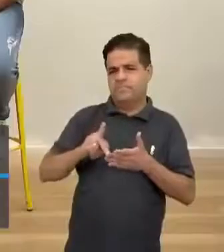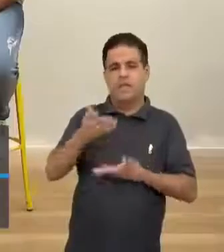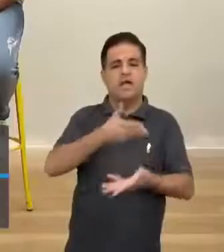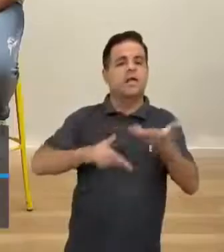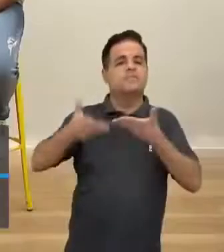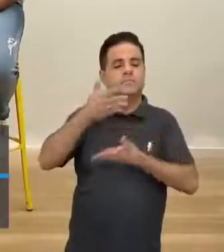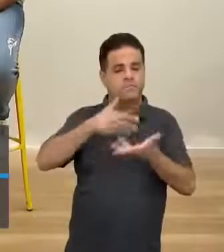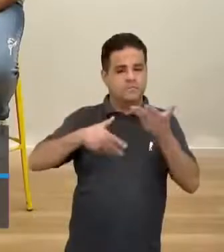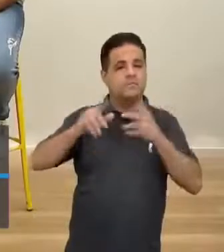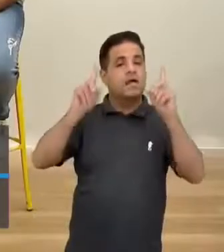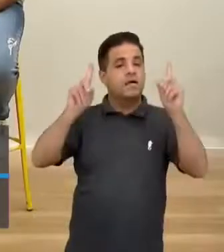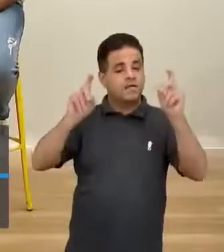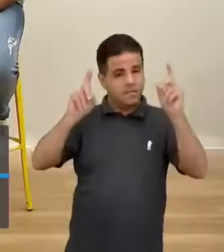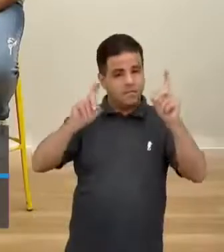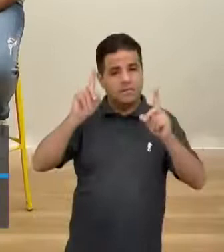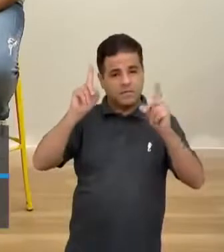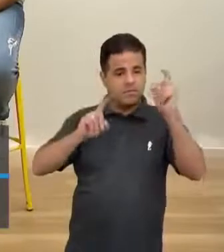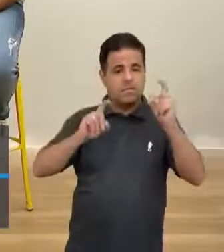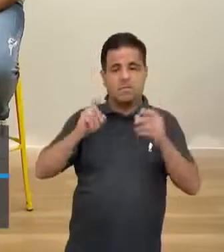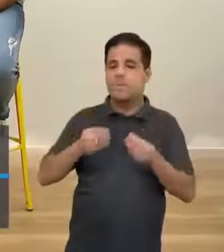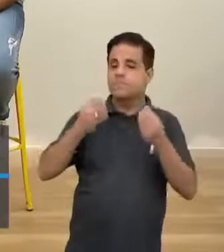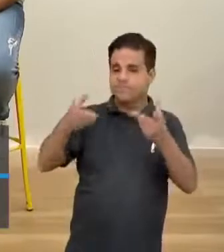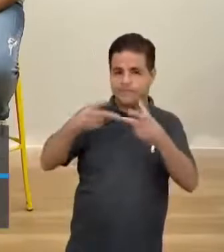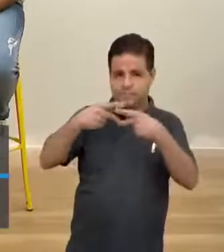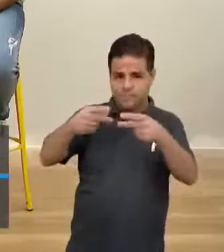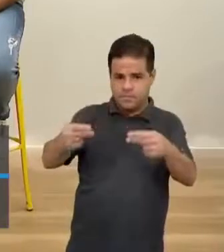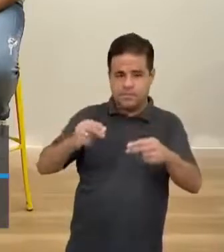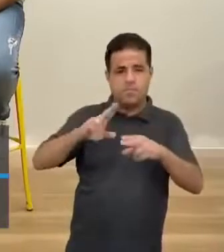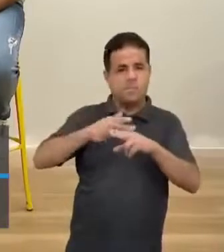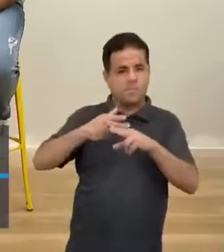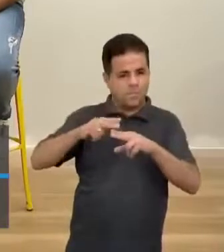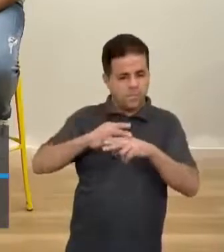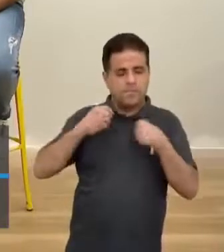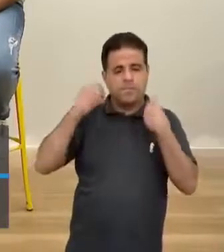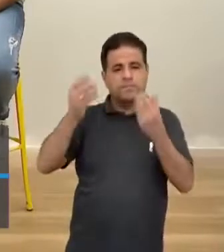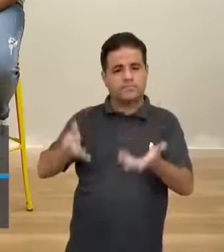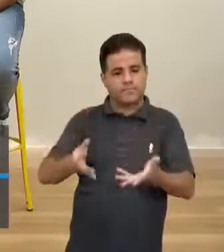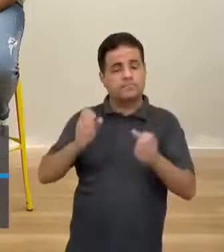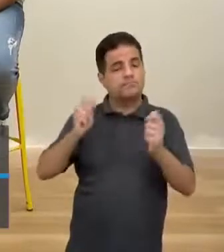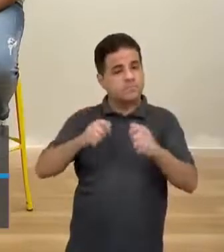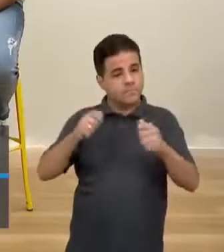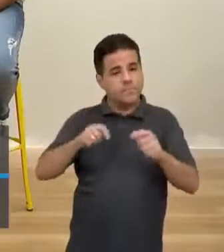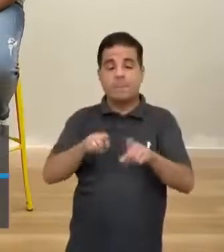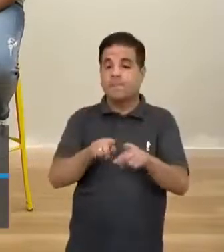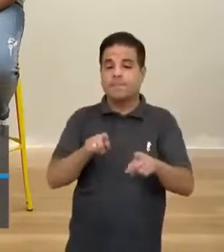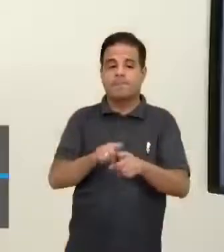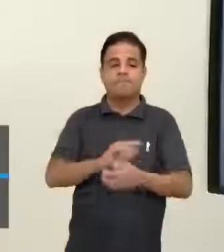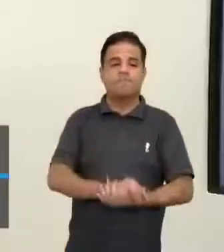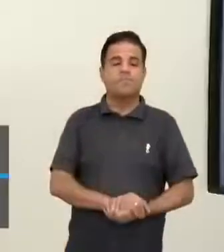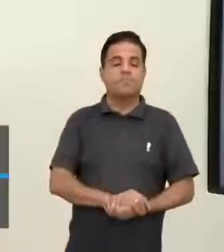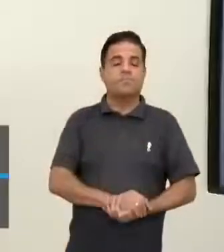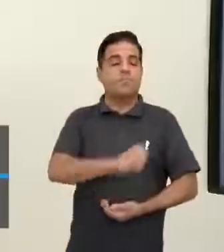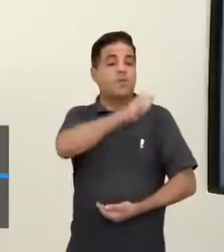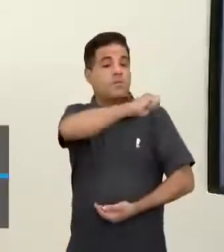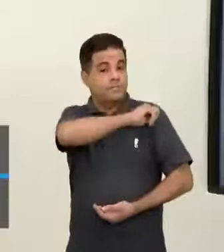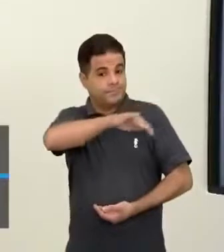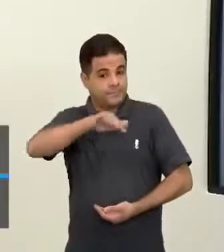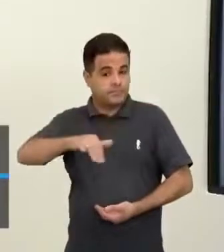aí a expressar o amor dando aquele presente, né, com bombons. Acho que foi assim que ela quis dizer. Pode ser também. O aluno